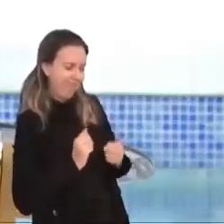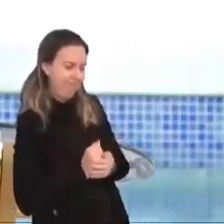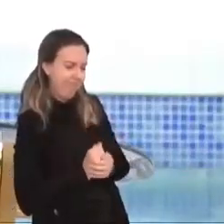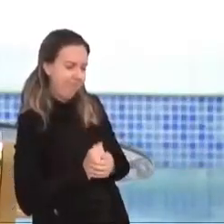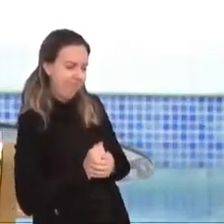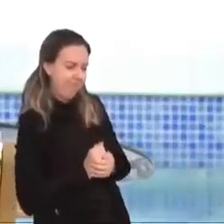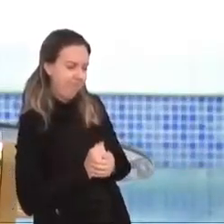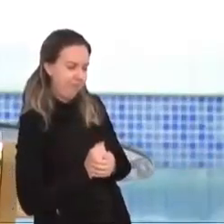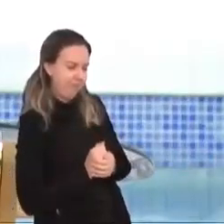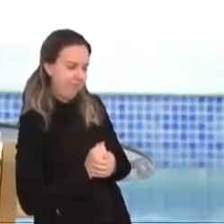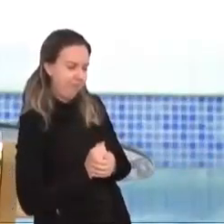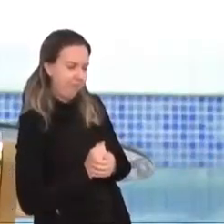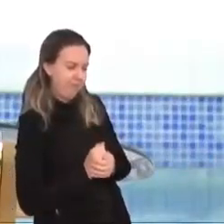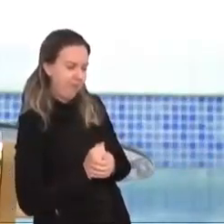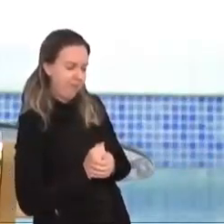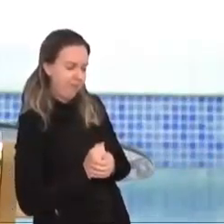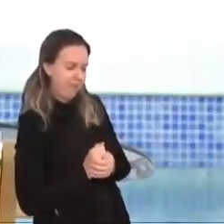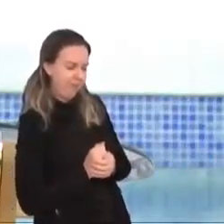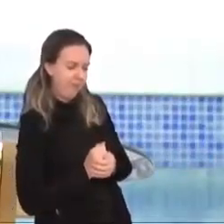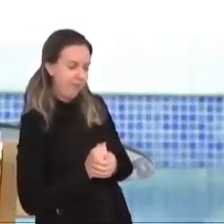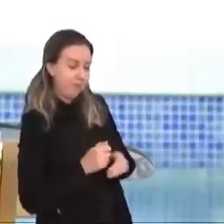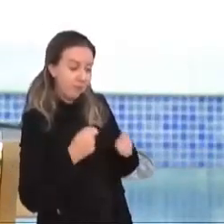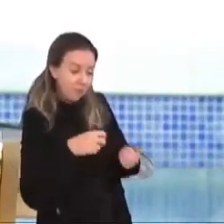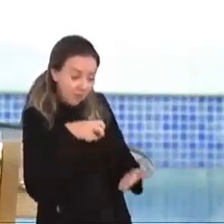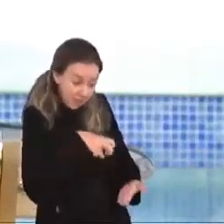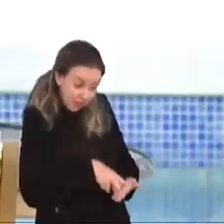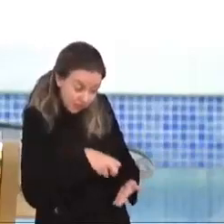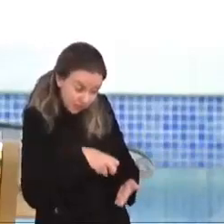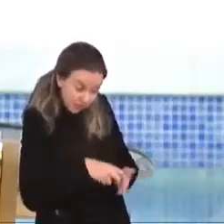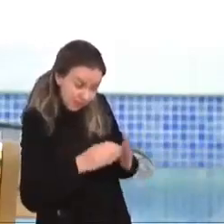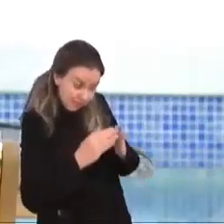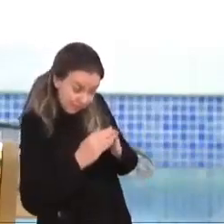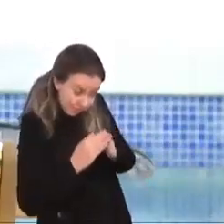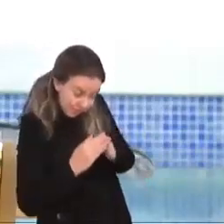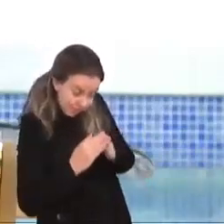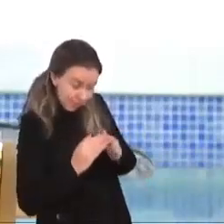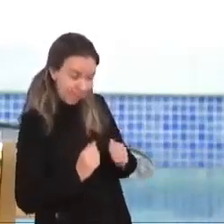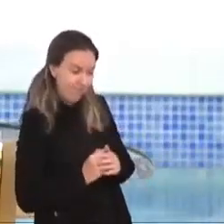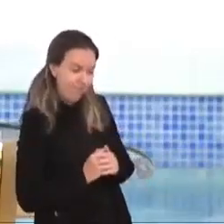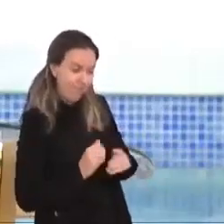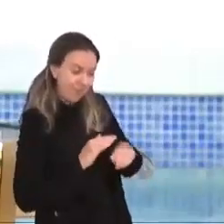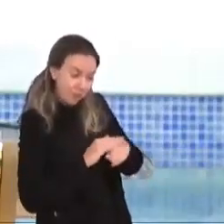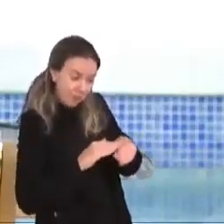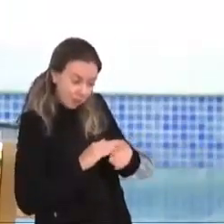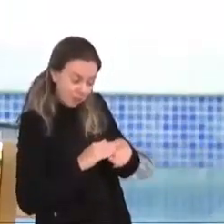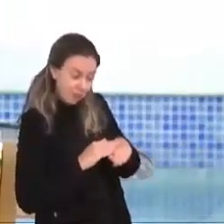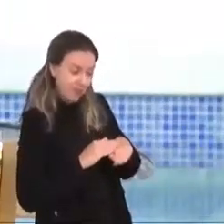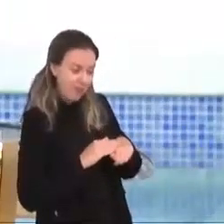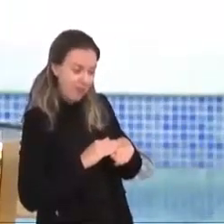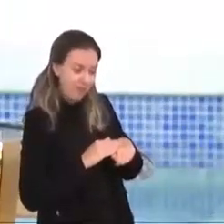Sabe o que Deus está dizendo para o profeta? Você está preso, mas isso não é desculpa para não orar.